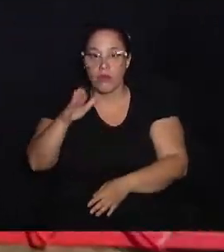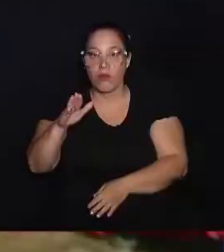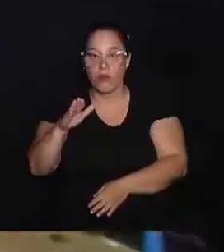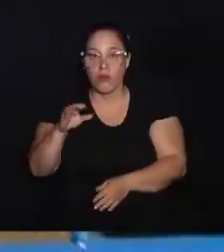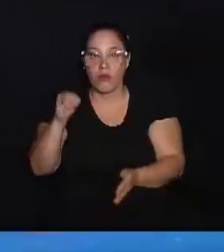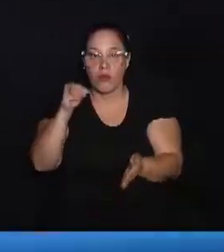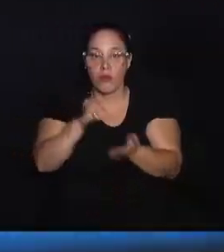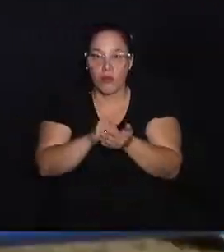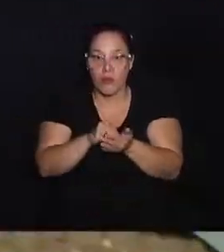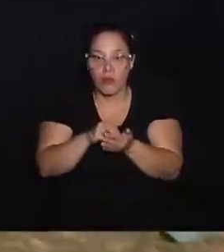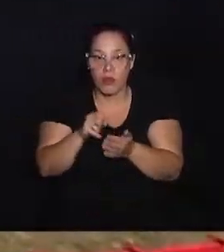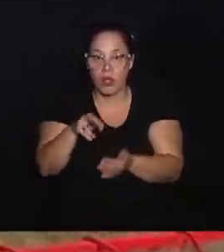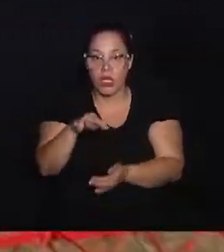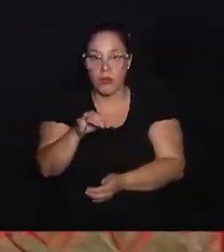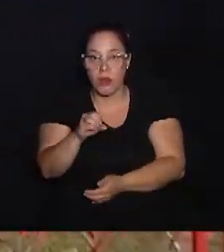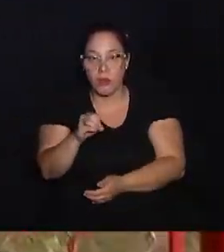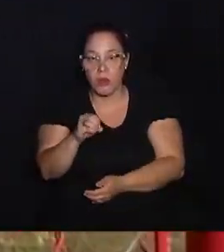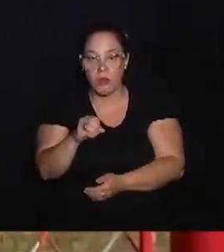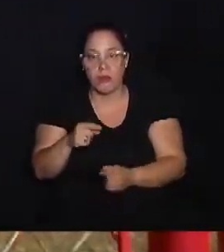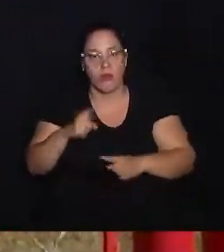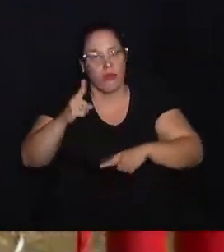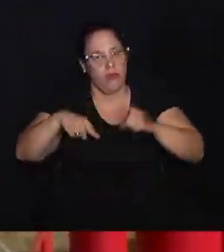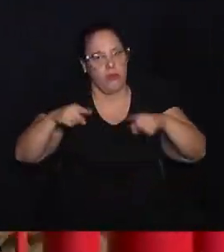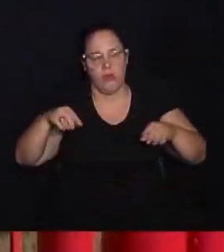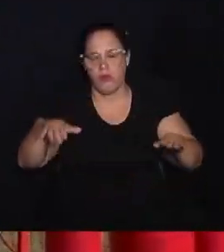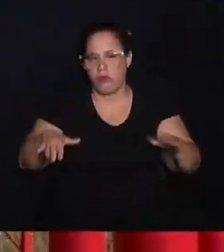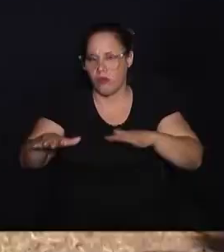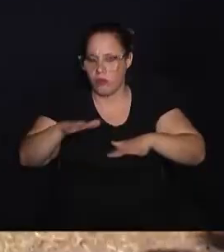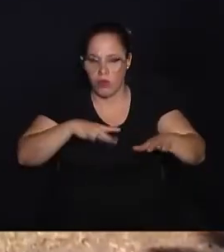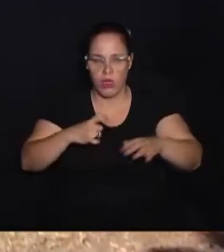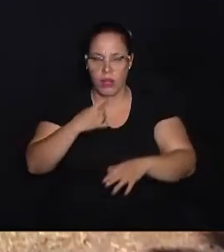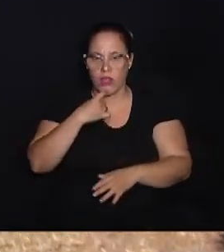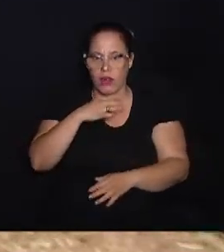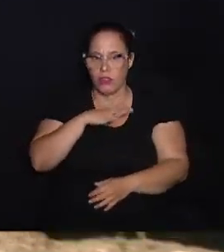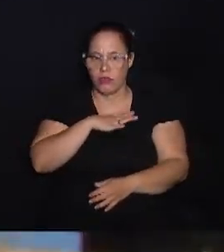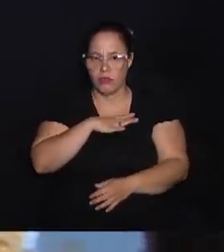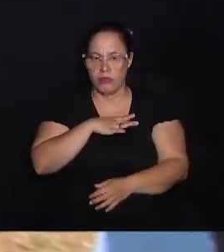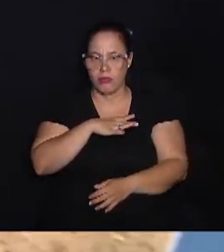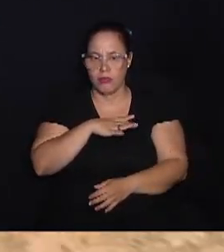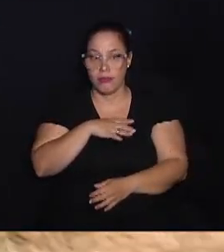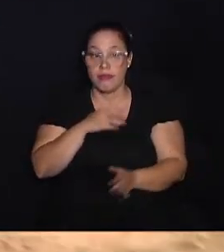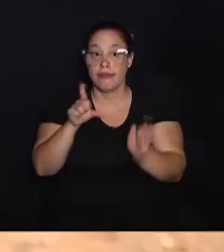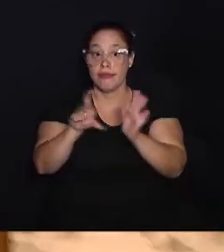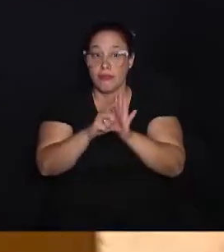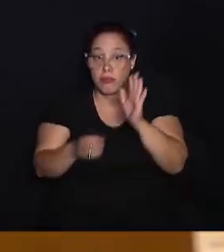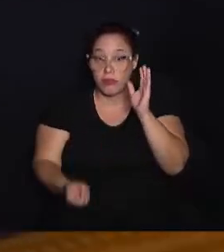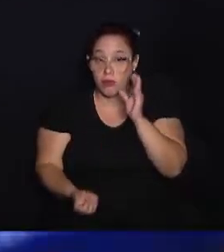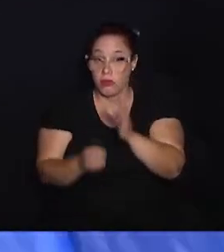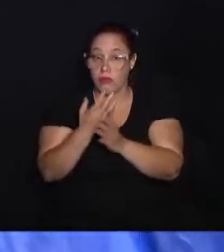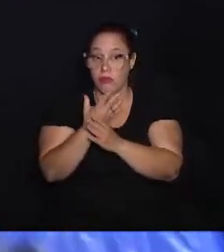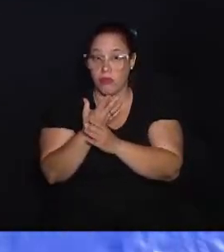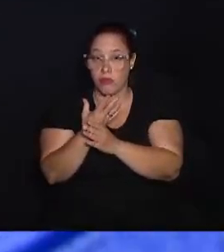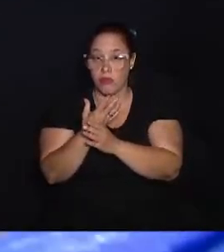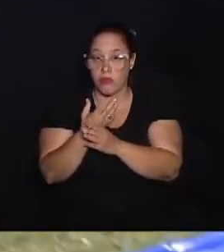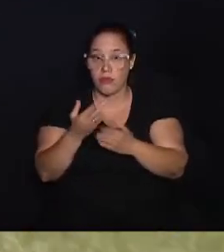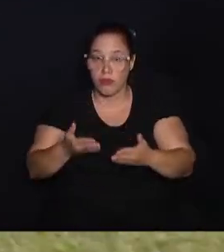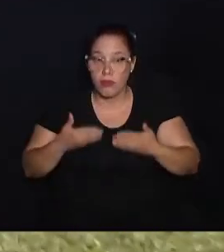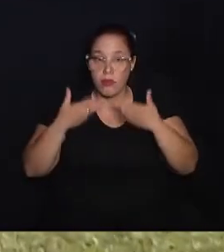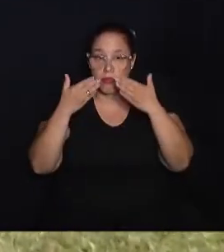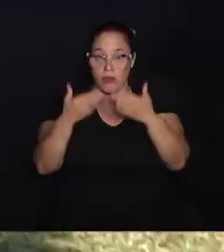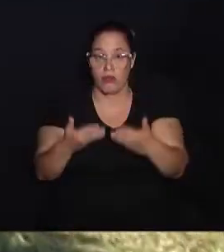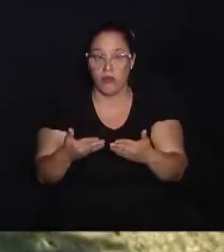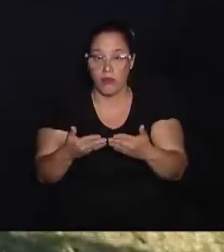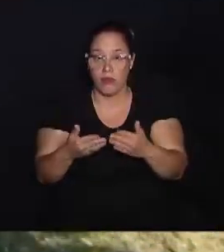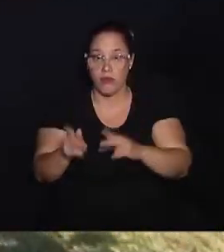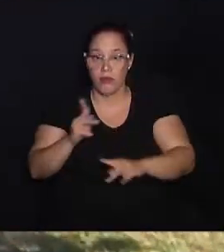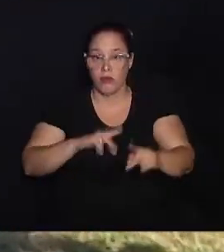indicações solicitando a implantação dos equipamentos em várias regiões da cidade desde que a lei entrou em